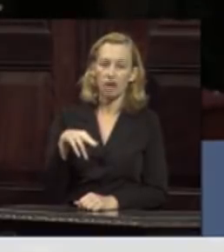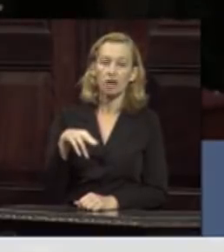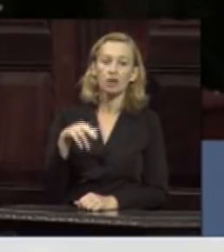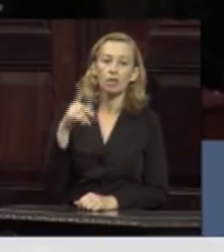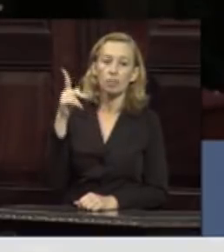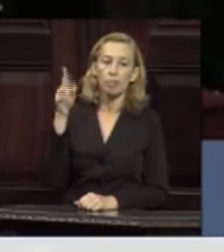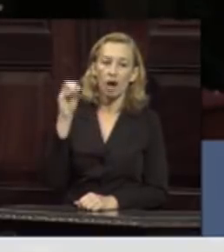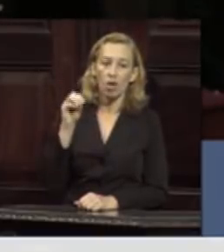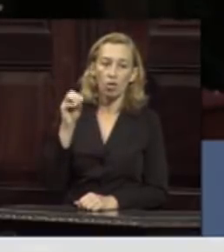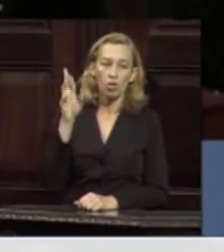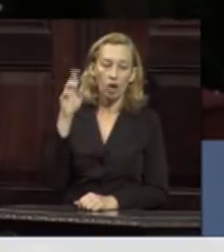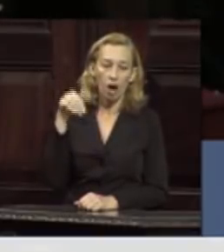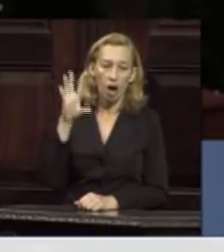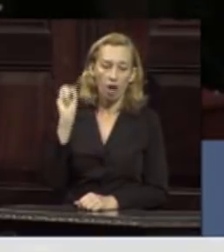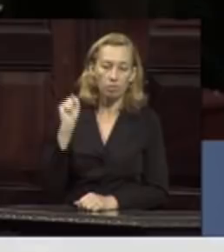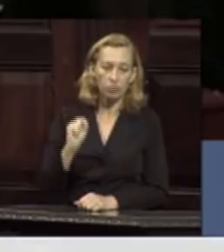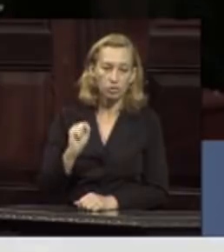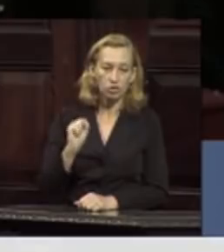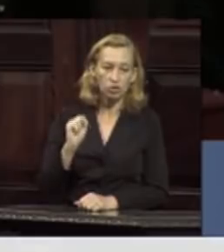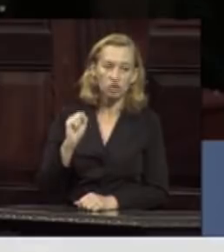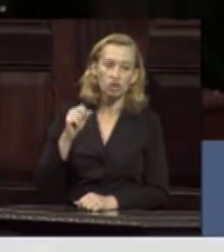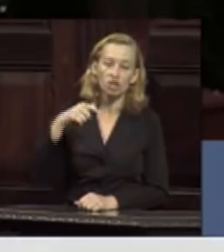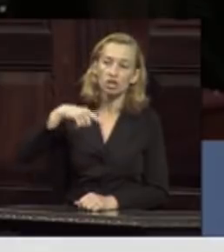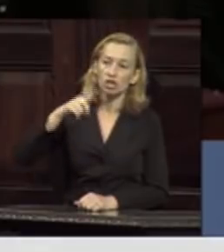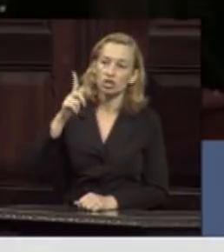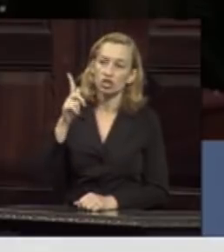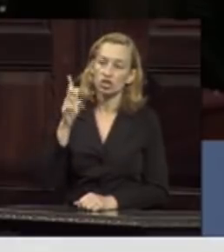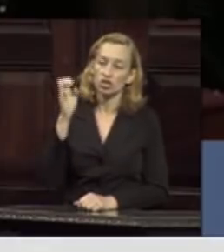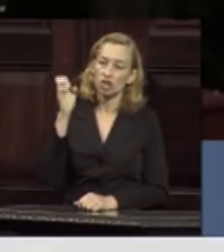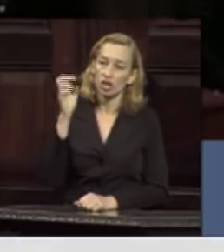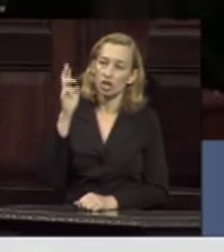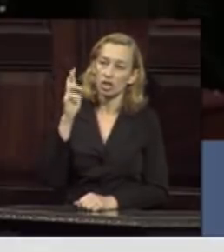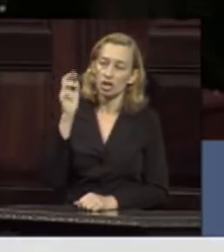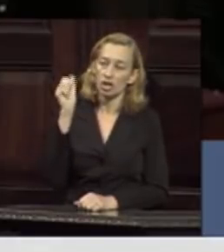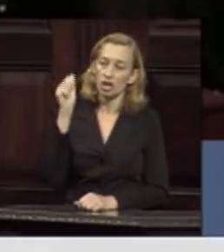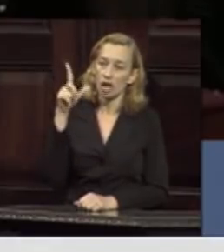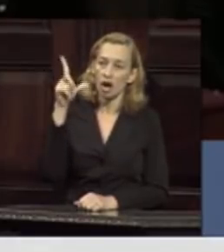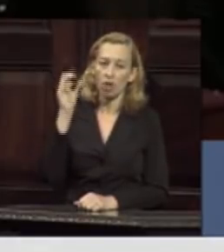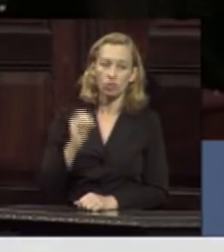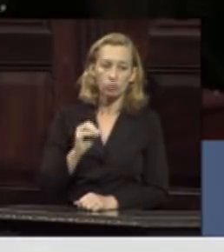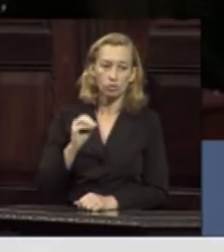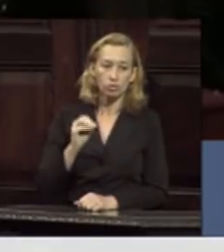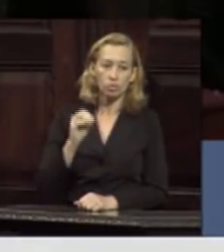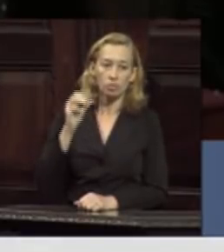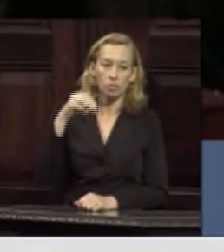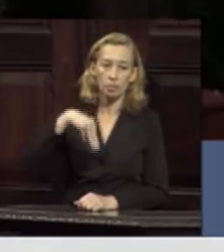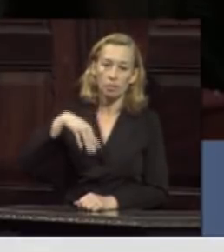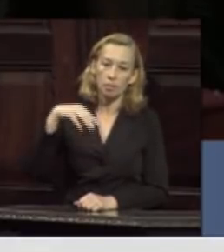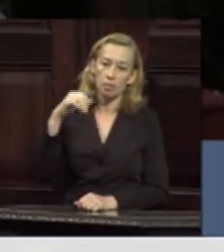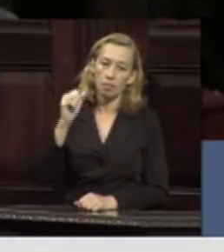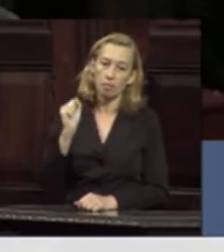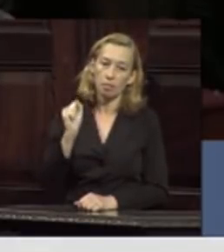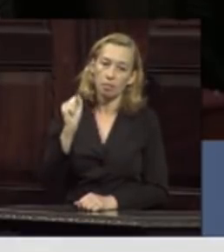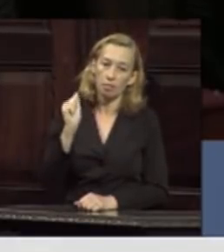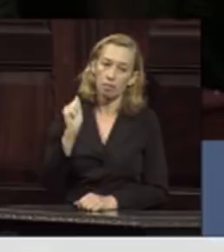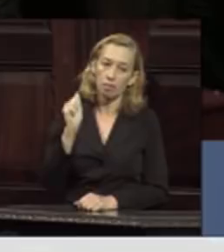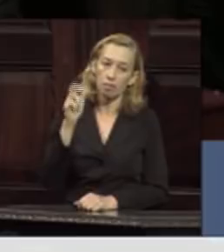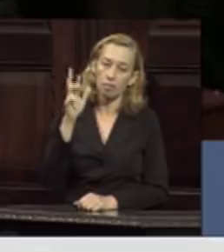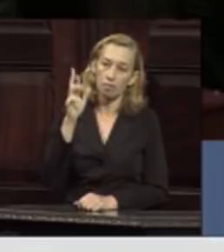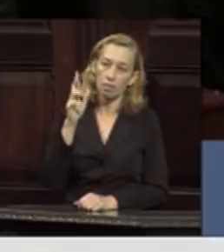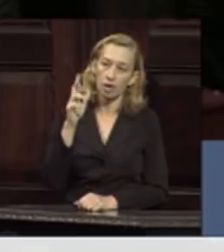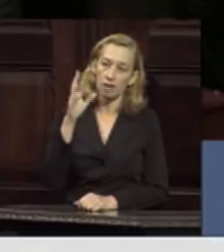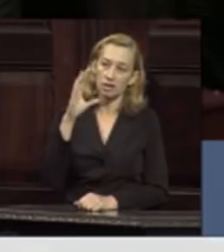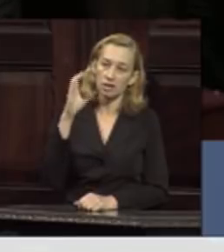Paulo Ramos, Geraldo Martins, doutor Julianelli, deputado Marcelo Freixo, deputado Eliomar, contrário. Martins